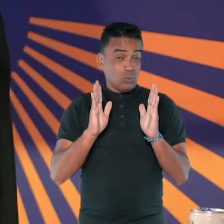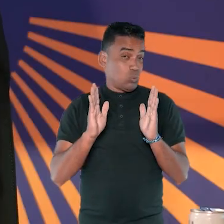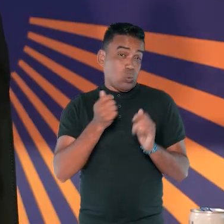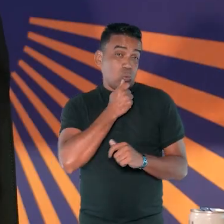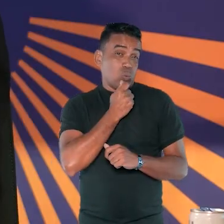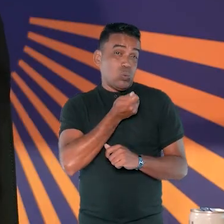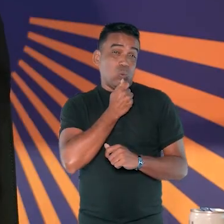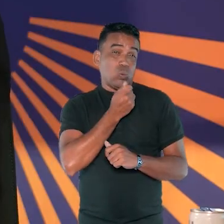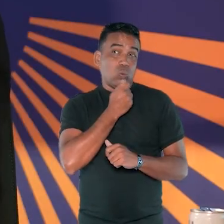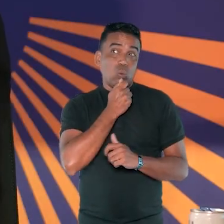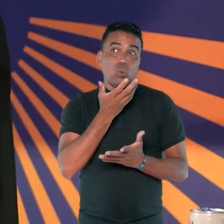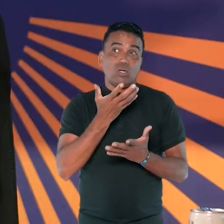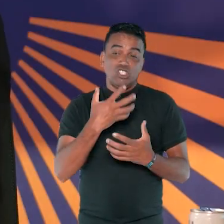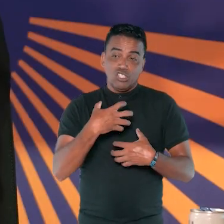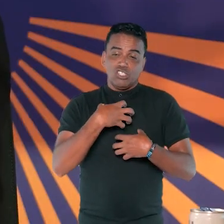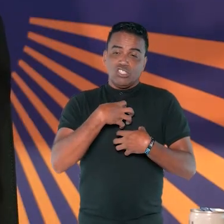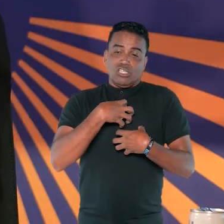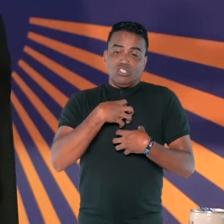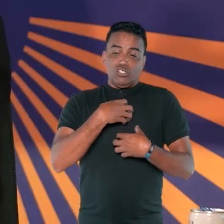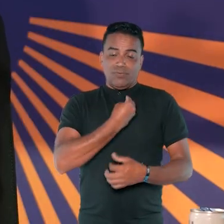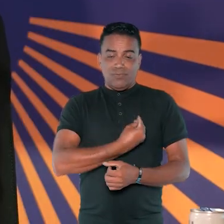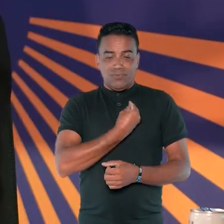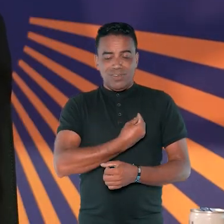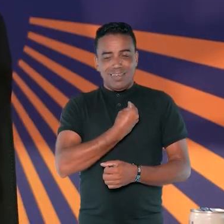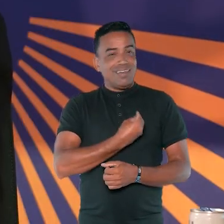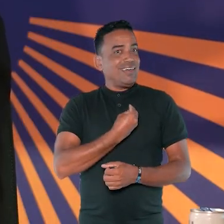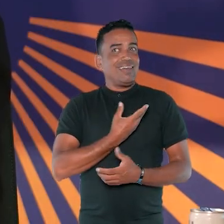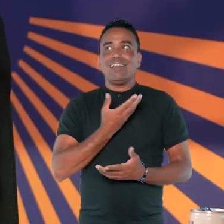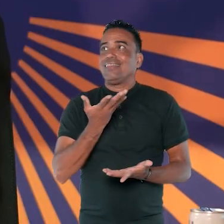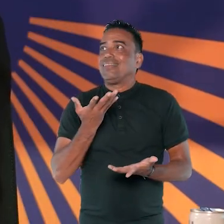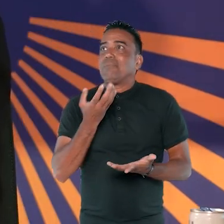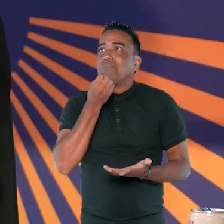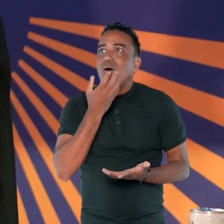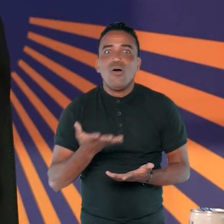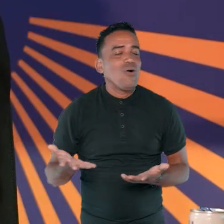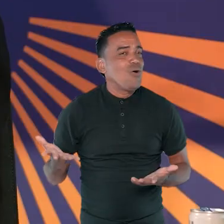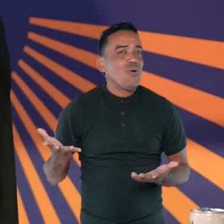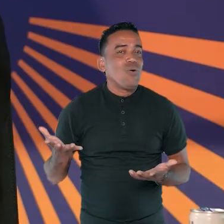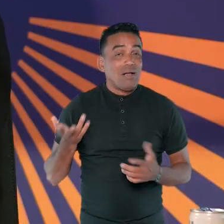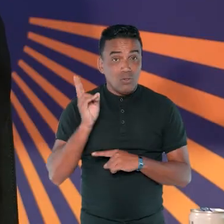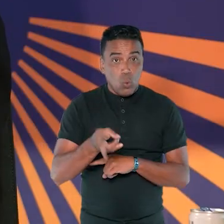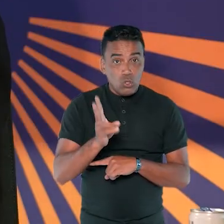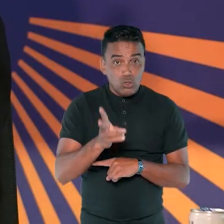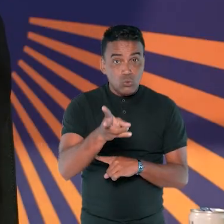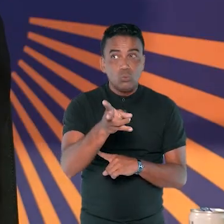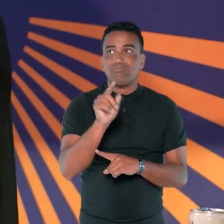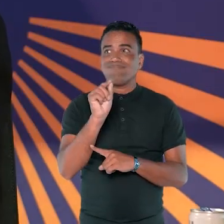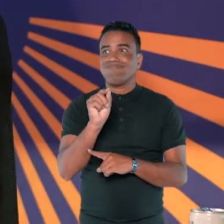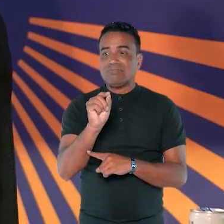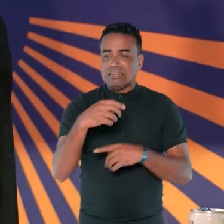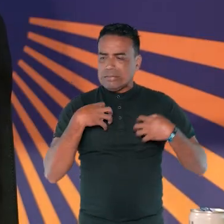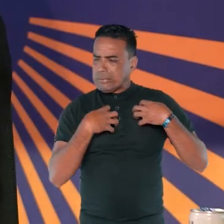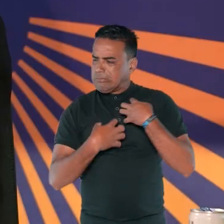o gosto da vida, da grande aventura, mas continua sendo, talvez, essa